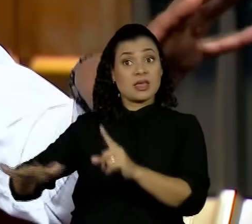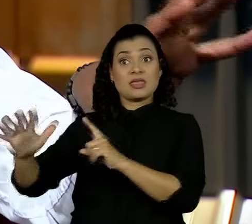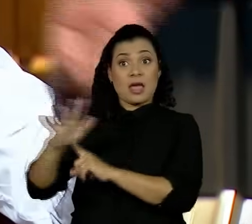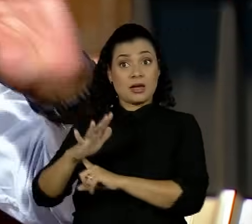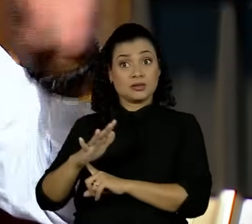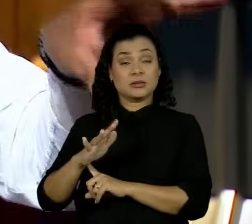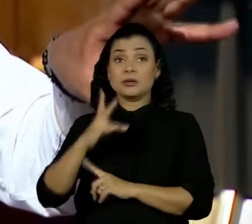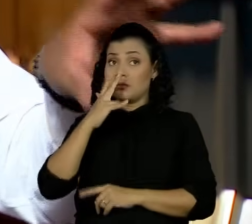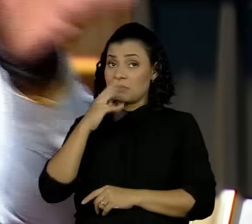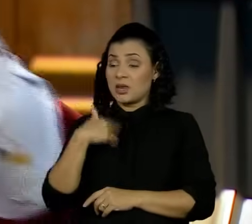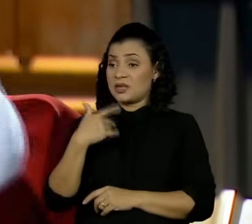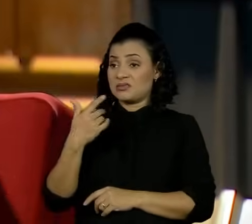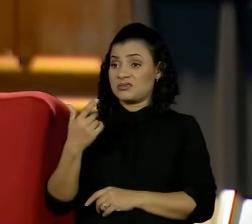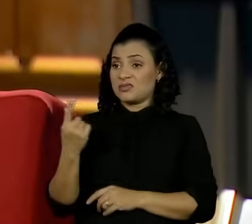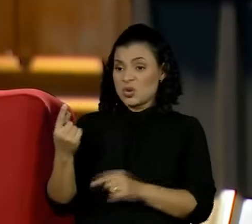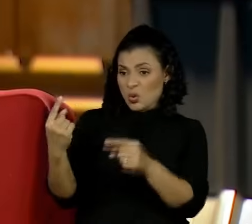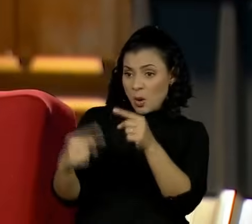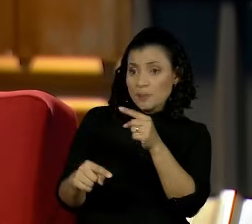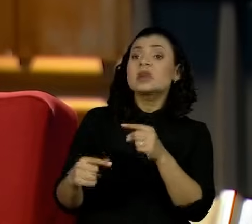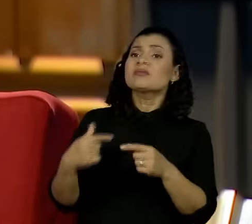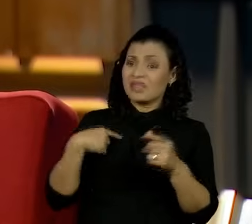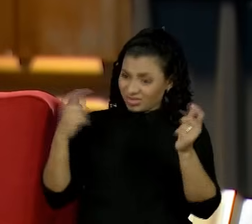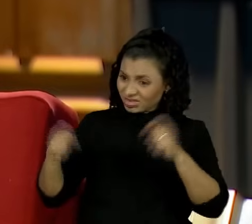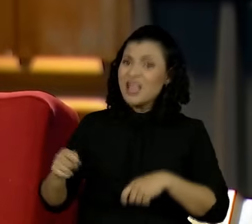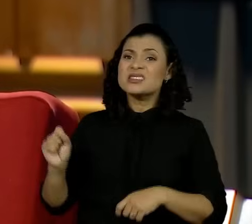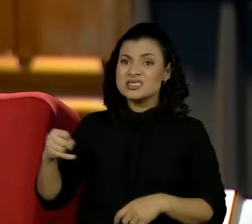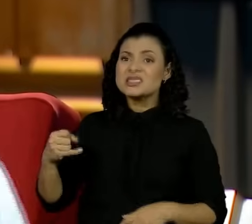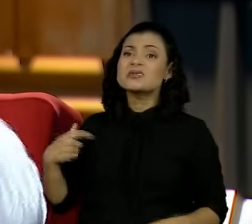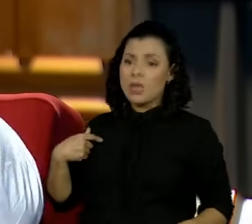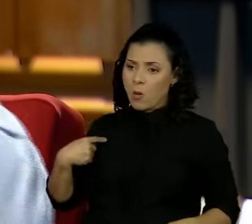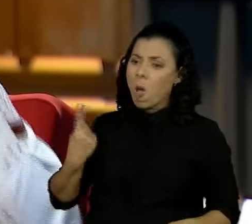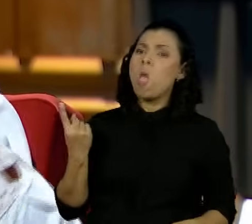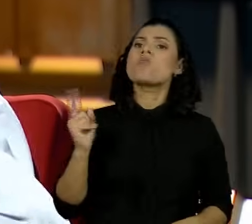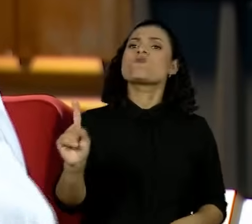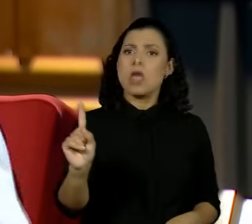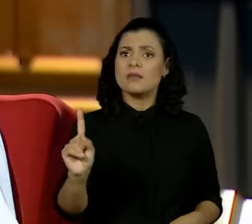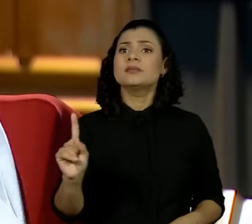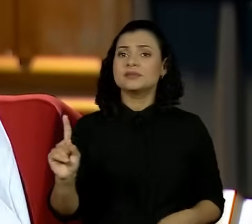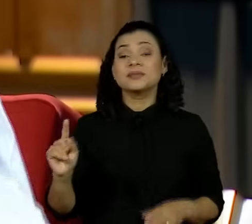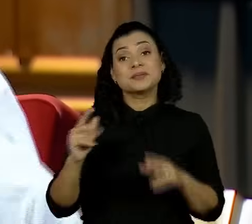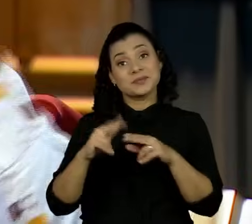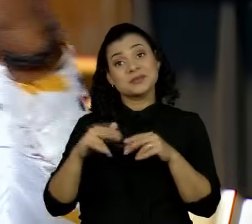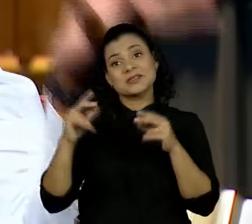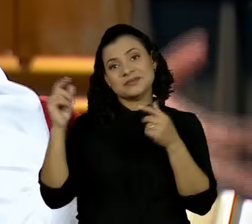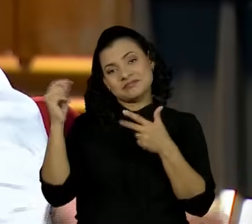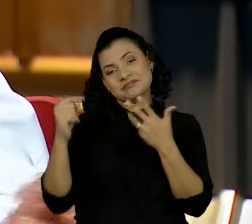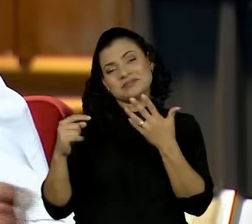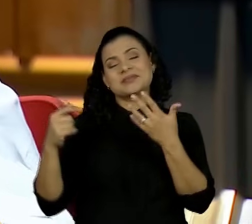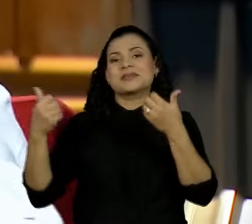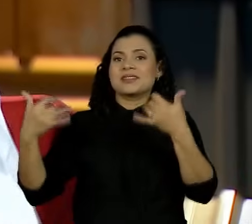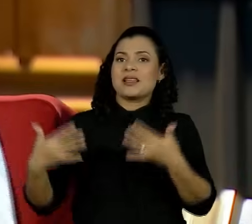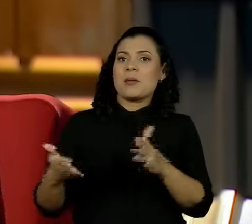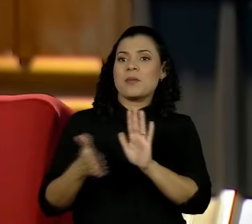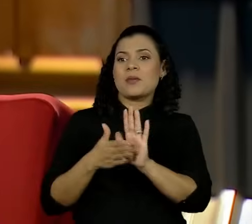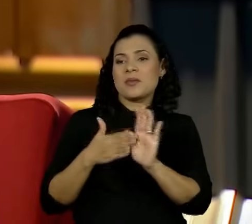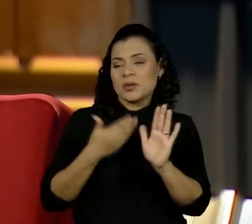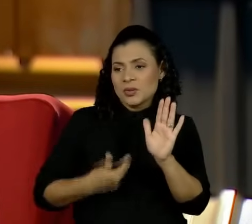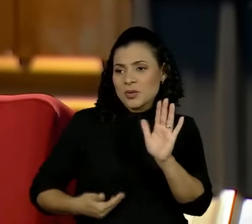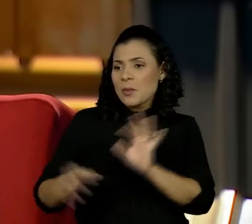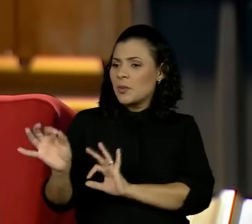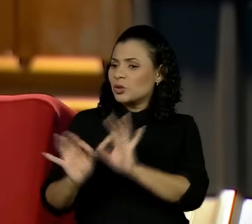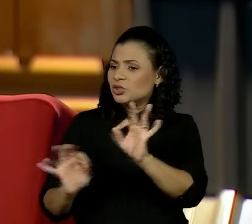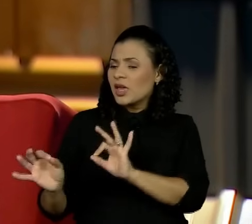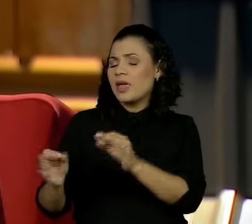serve mais ou não te querem mais, vá para um outro lugar. E aí entra, né, tudo que nós falamos aqui, tanto das políticas públicas, dos